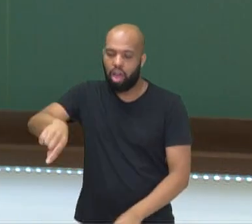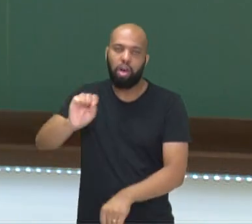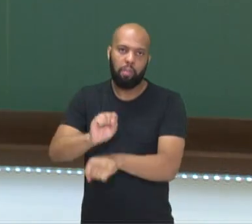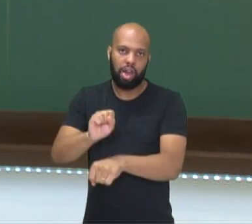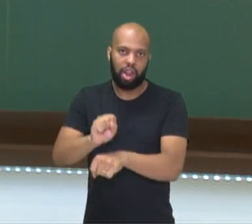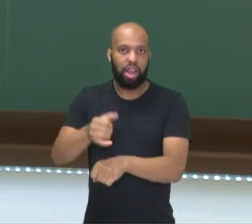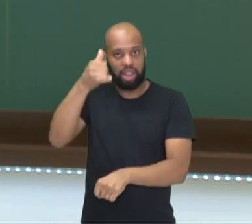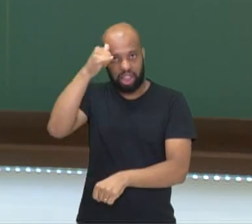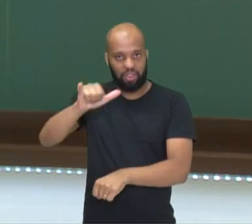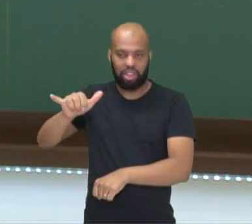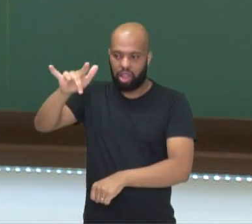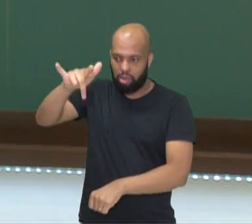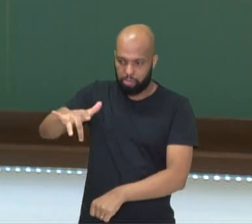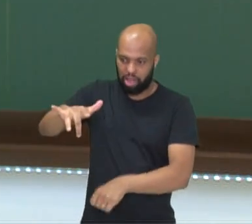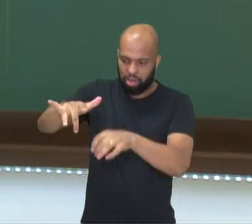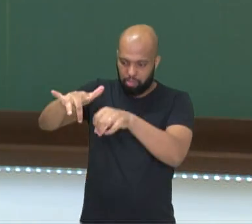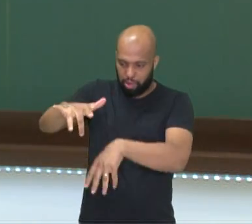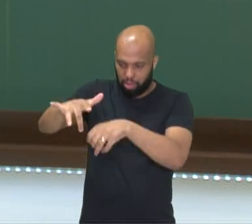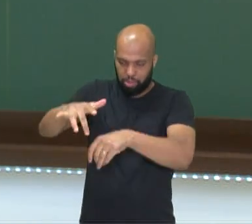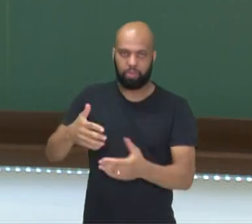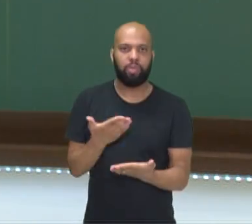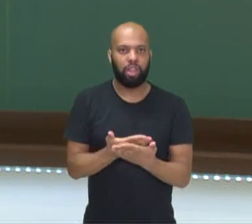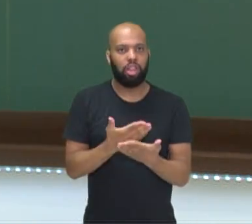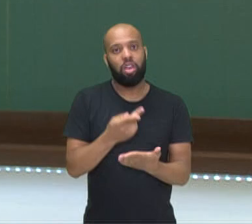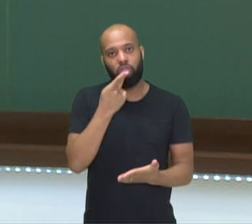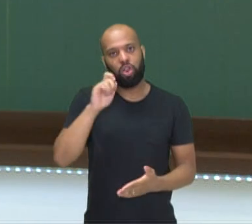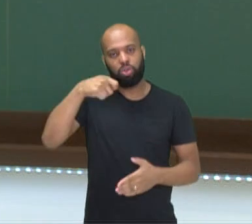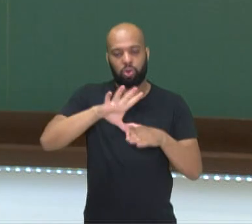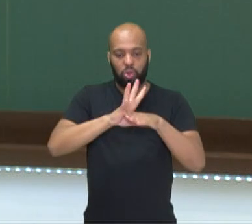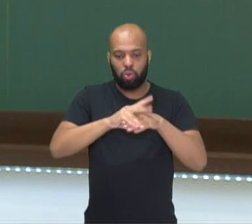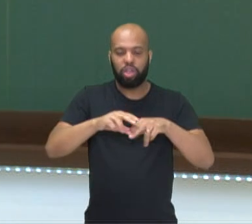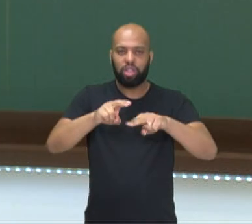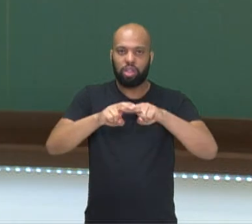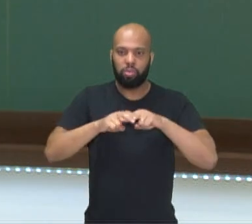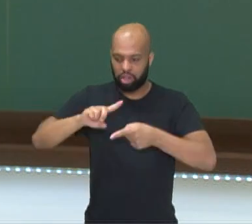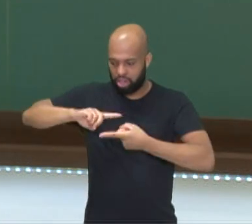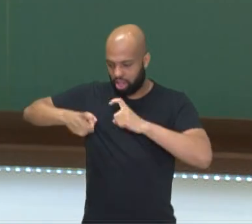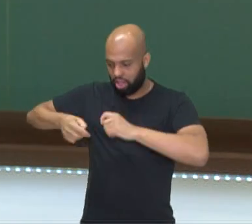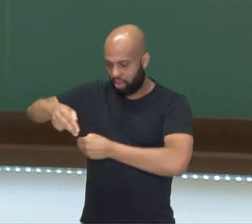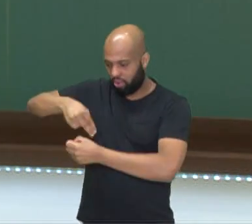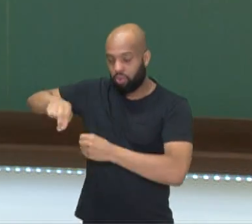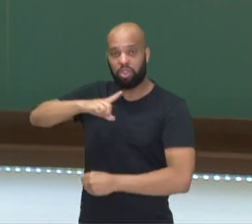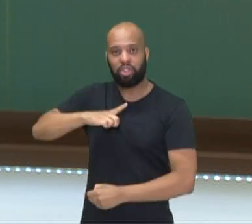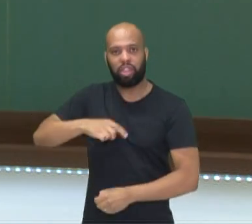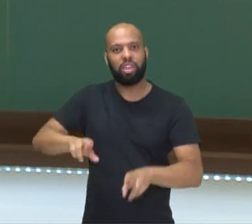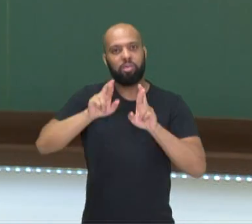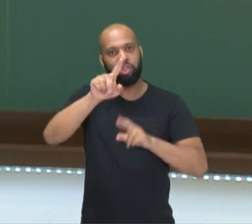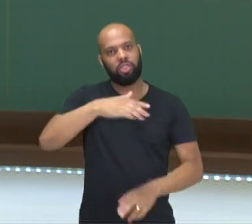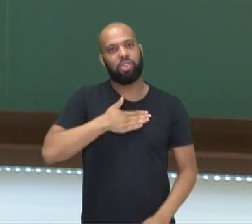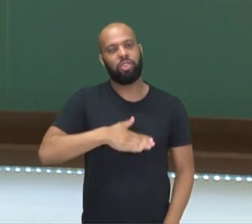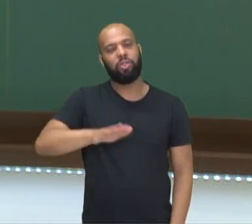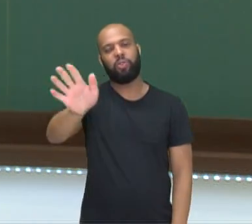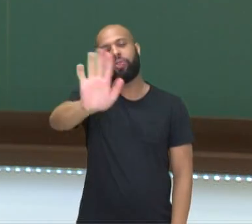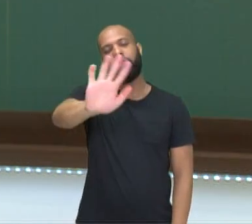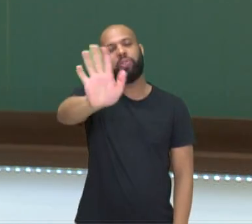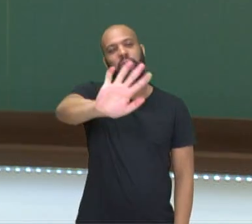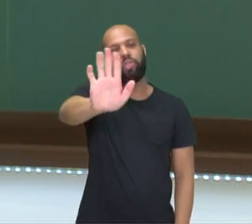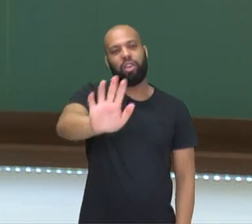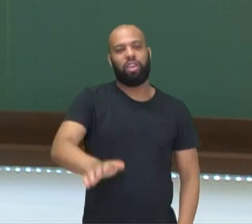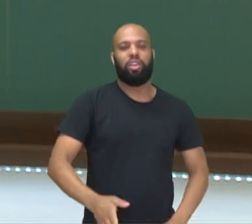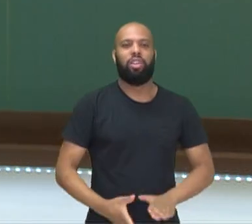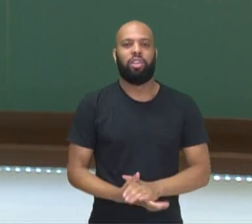criadouros de mosquito. Nessa aula, nós falamos sobre doenças causadas por protozoários. Espero que vocês tenham gostado. Até breve!